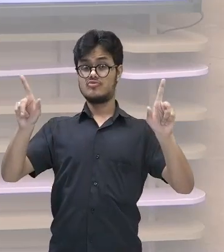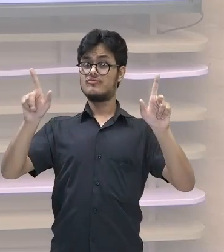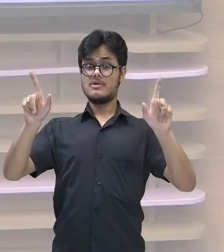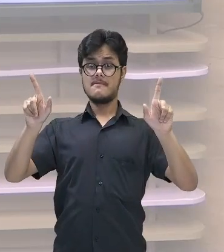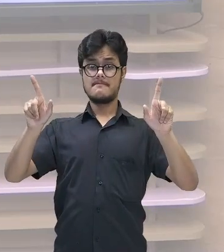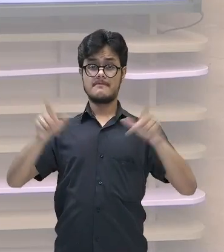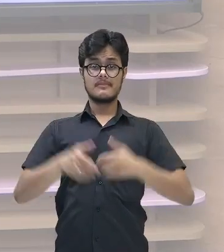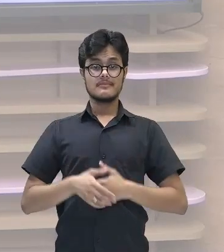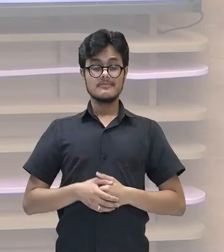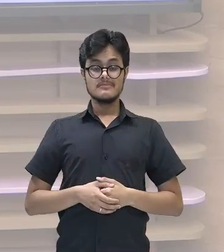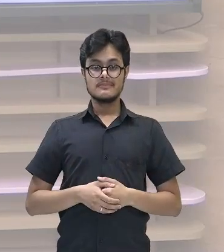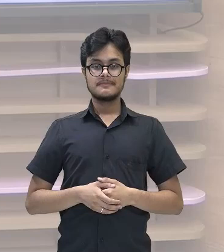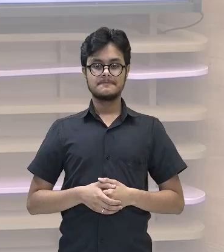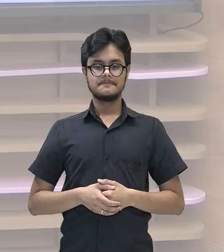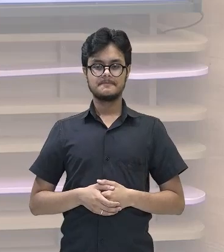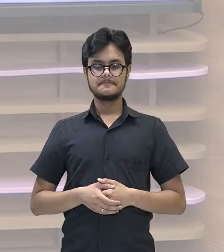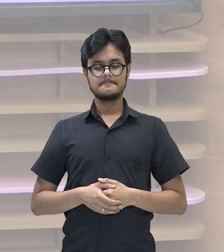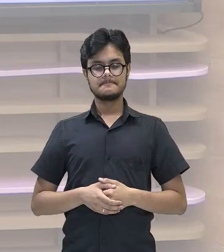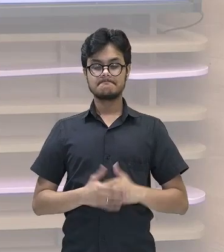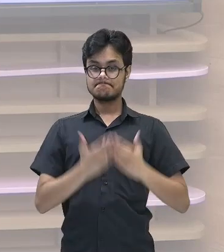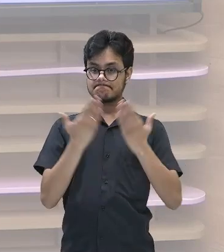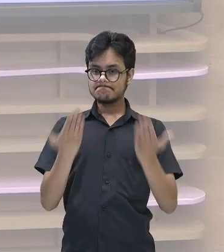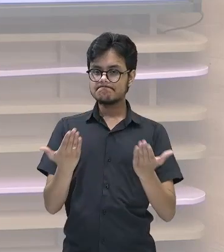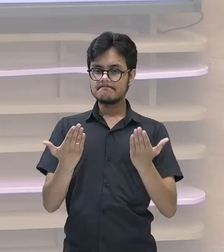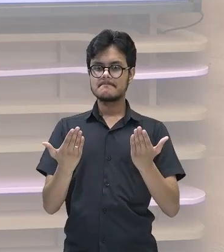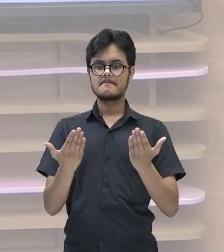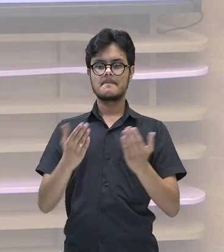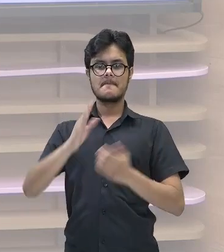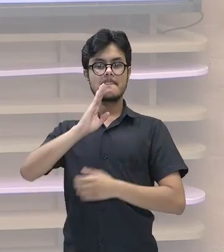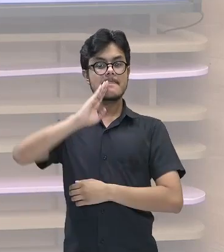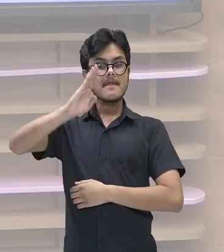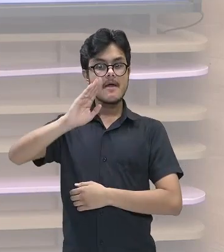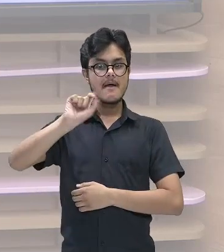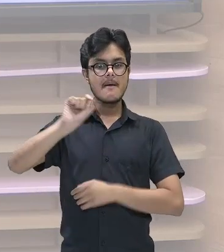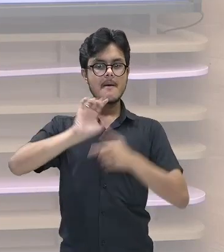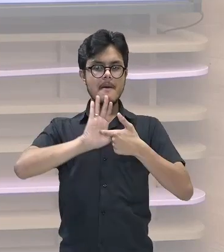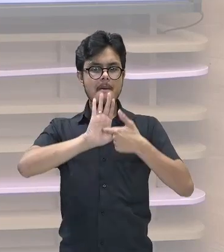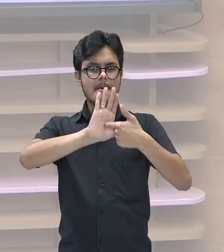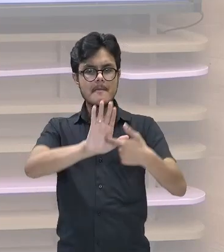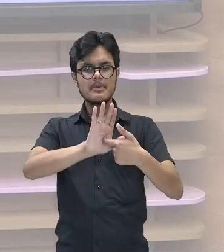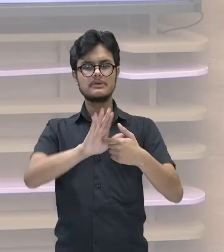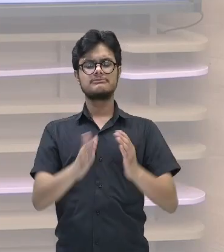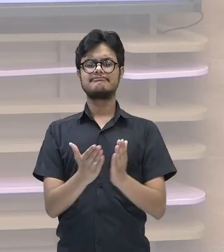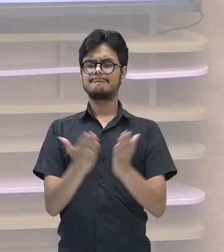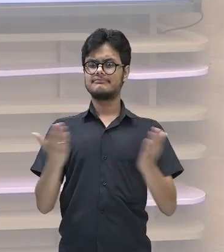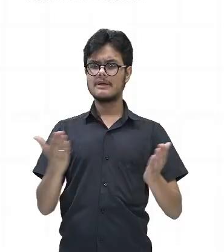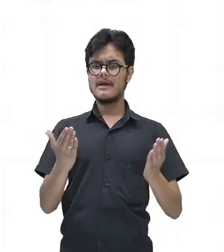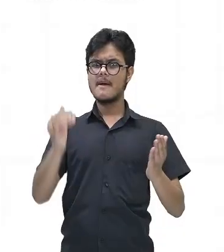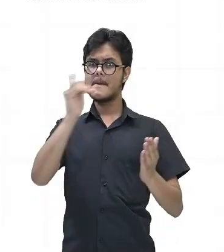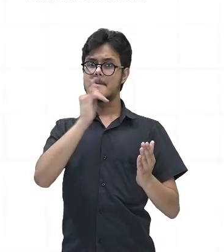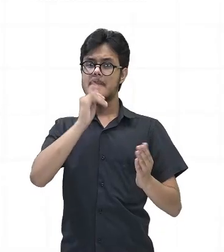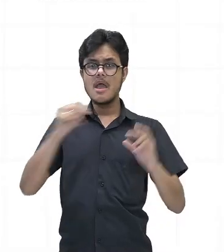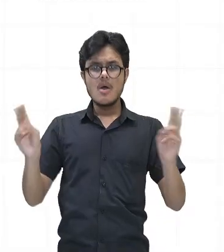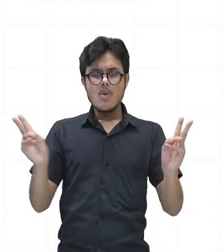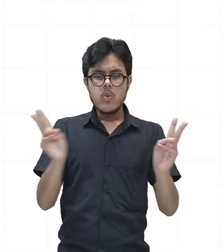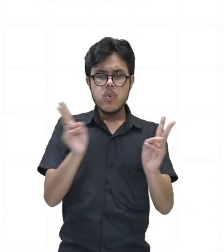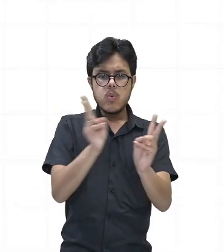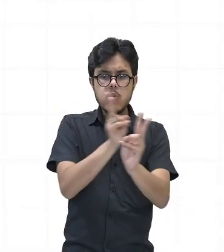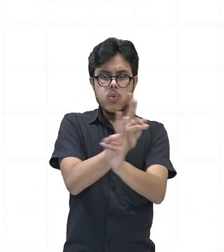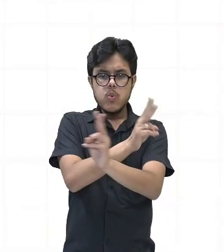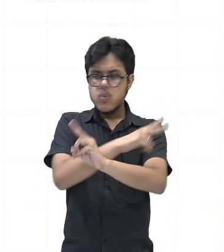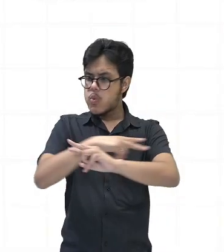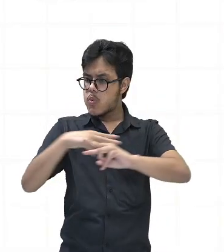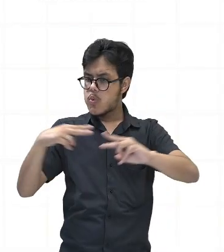diferentes, tá bom? E aí, é importante nós destacarmos a influência das massas de ar no